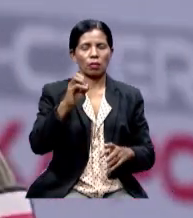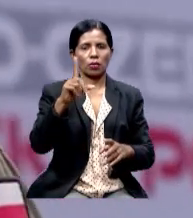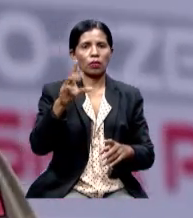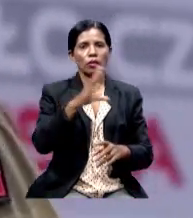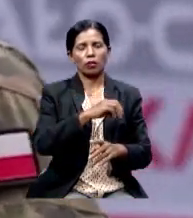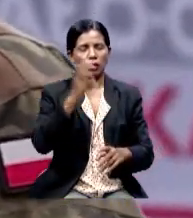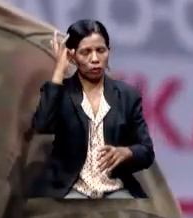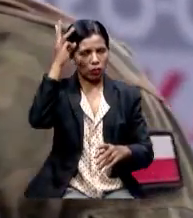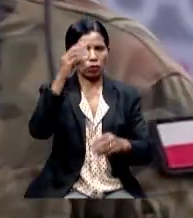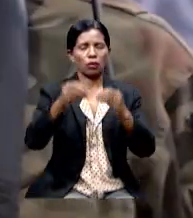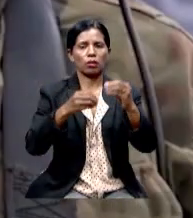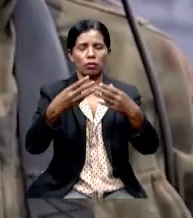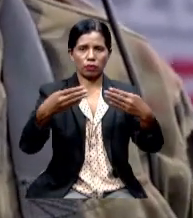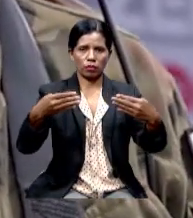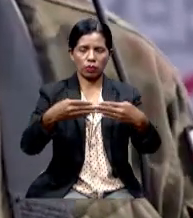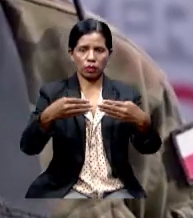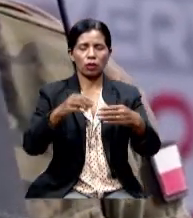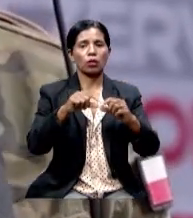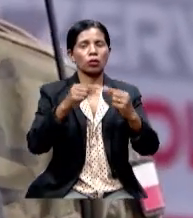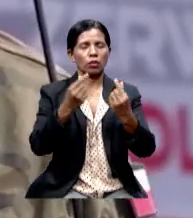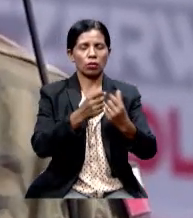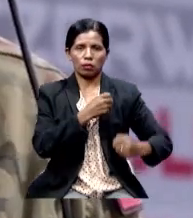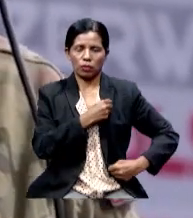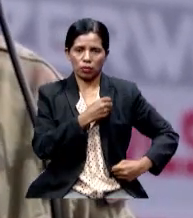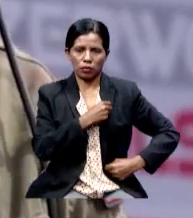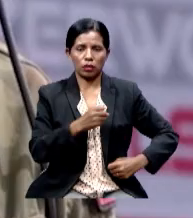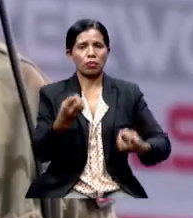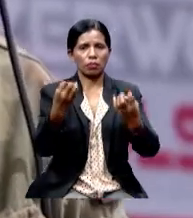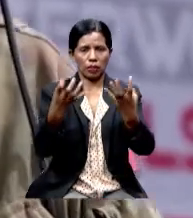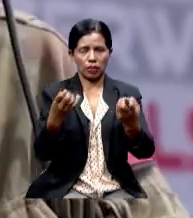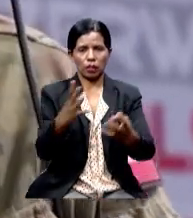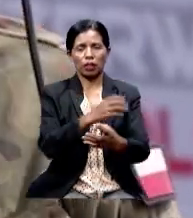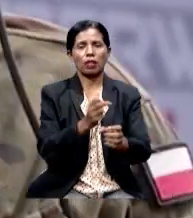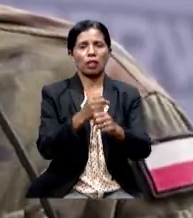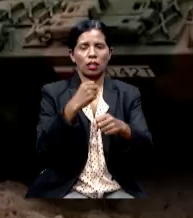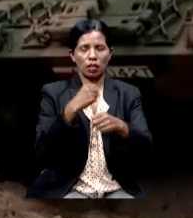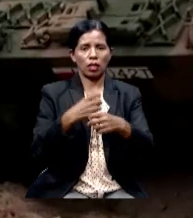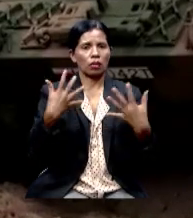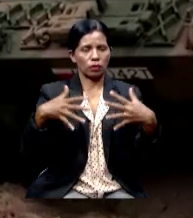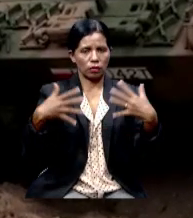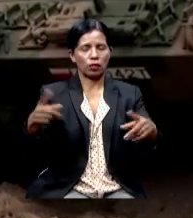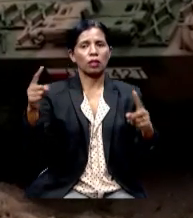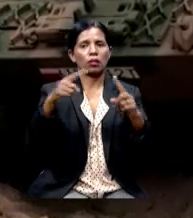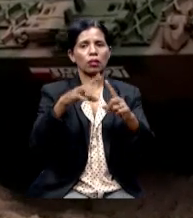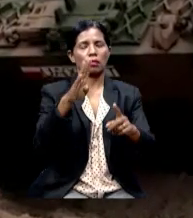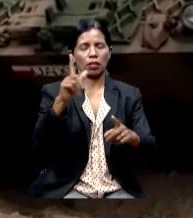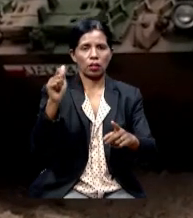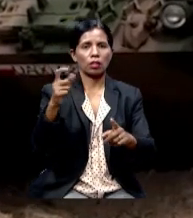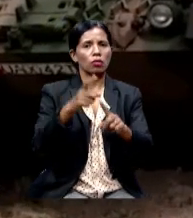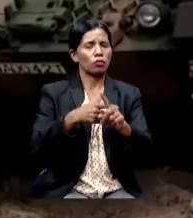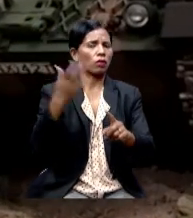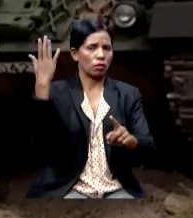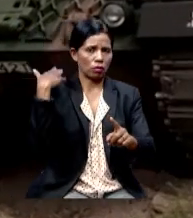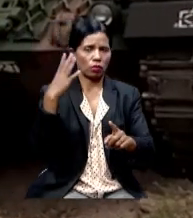com a barreira fronteira desde o grupo militar Rusi Wagner Atos Batos, nebe Halofunum, Toija Belarus, e a Fulankotu,